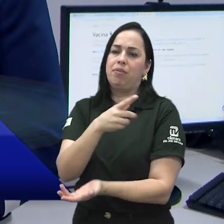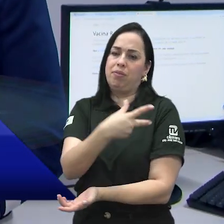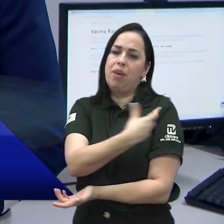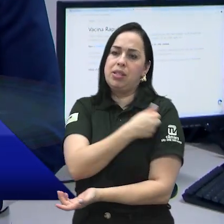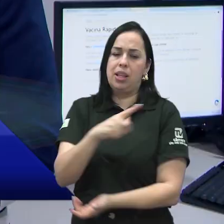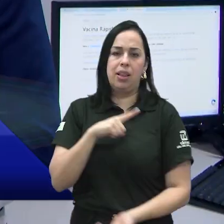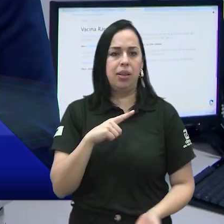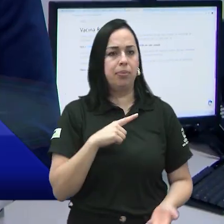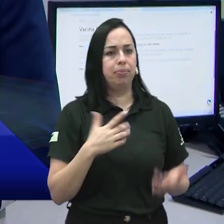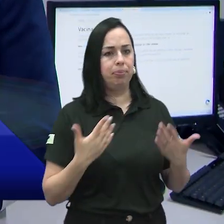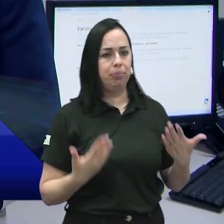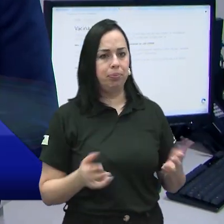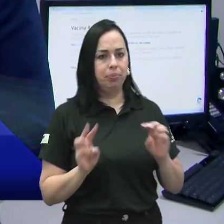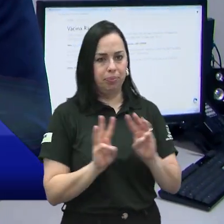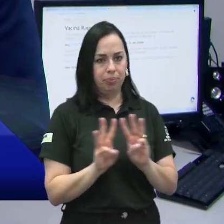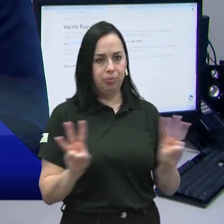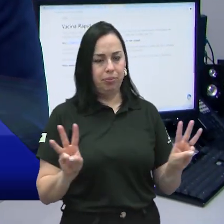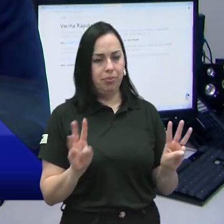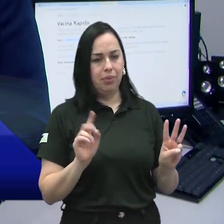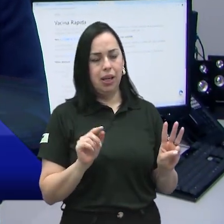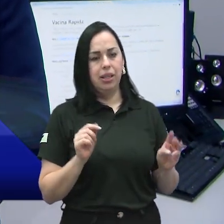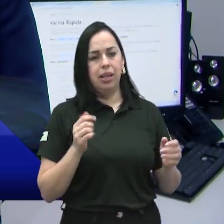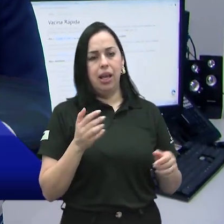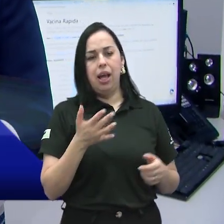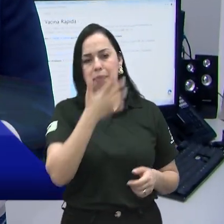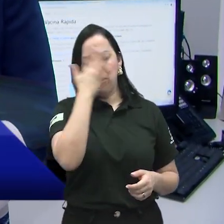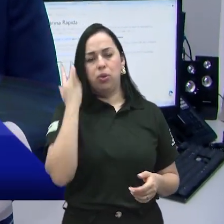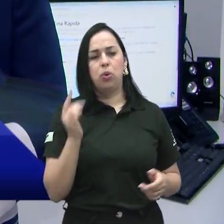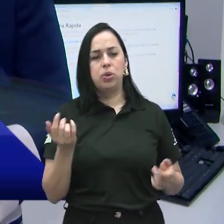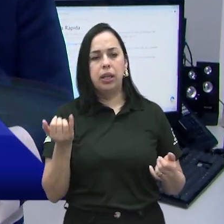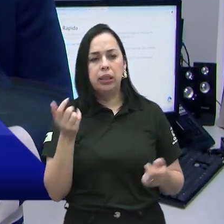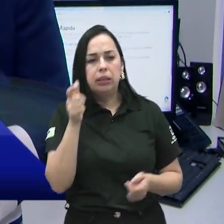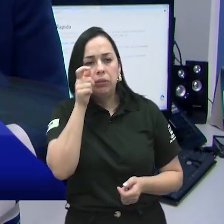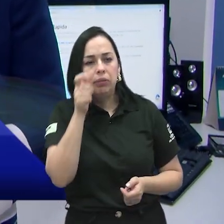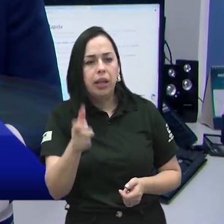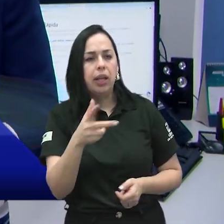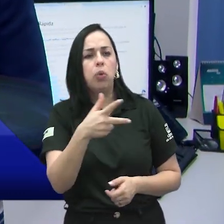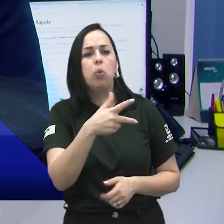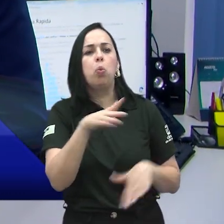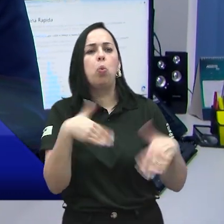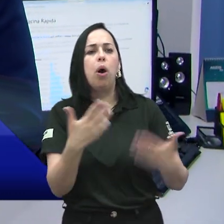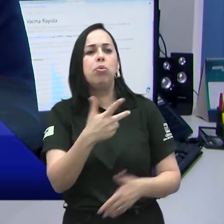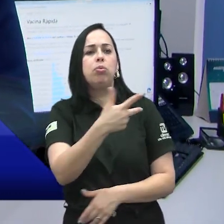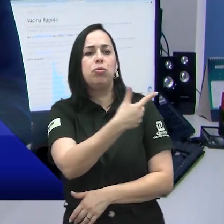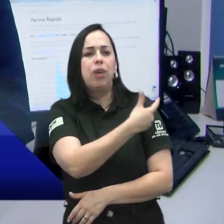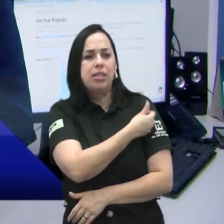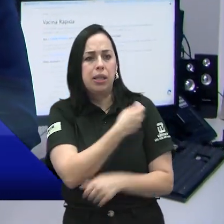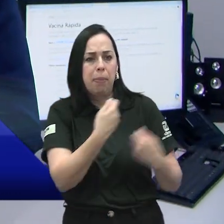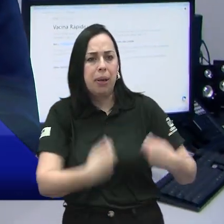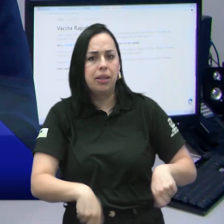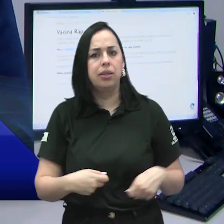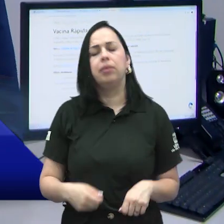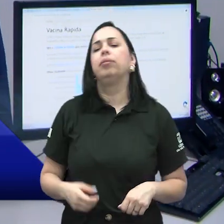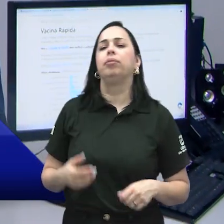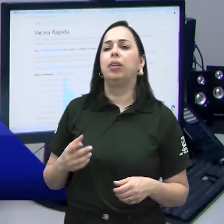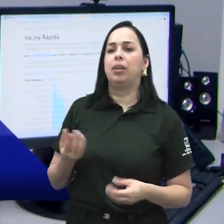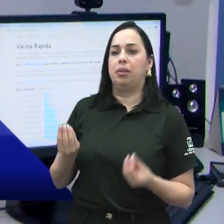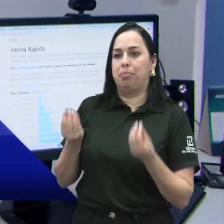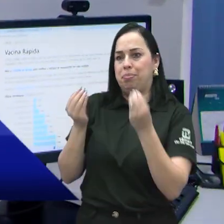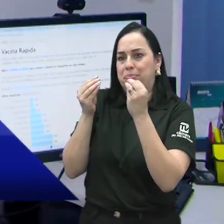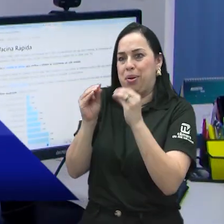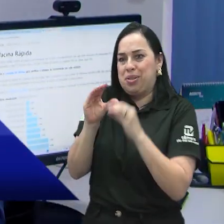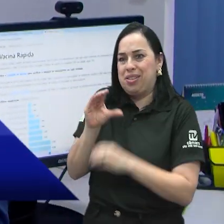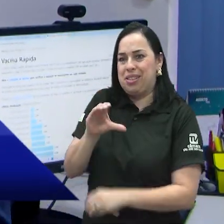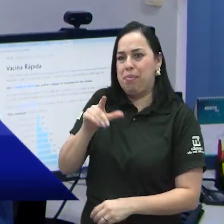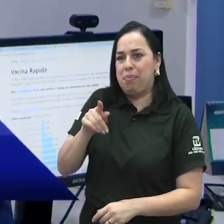estão disponíveis. Legal, e através desse sistema ele consegue, ver a vacina que ele está precisando tomar? Como é que funciona isso também? Isso, quando ele